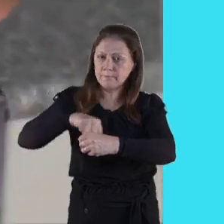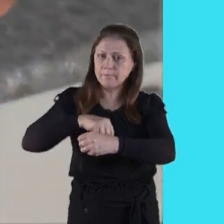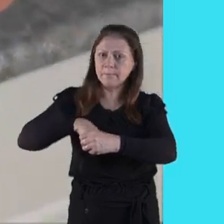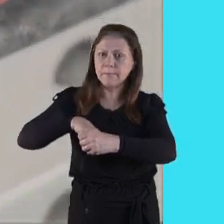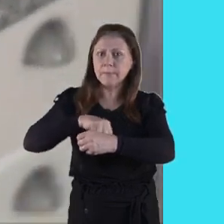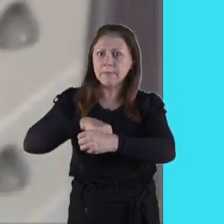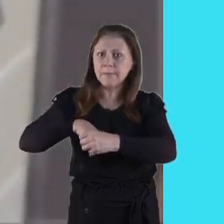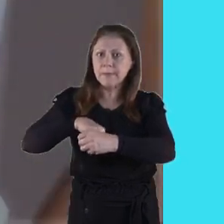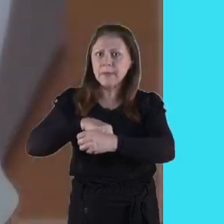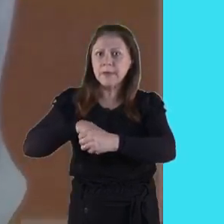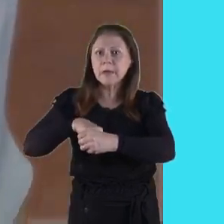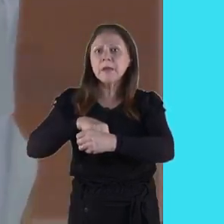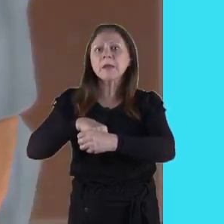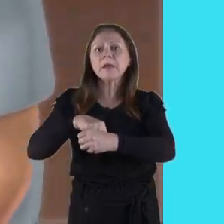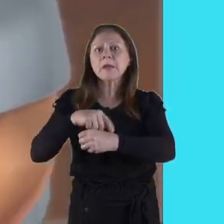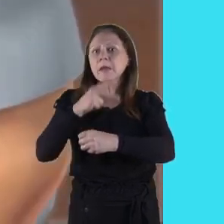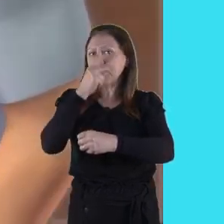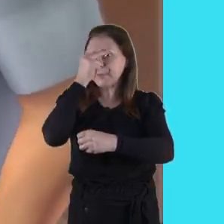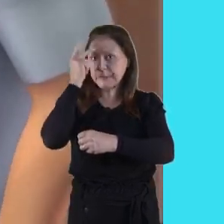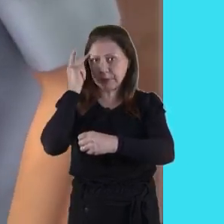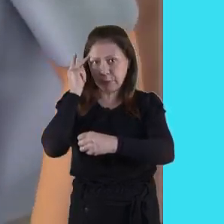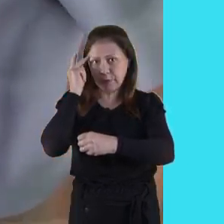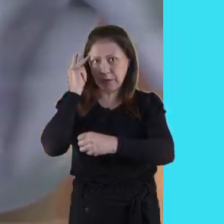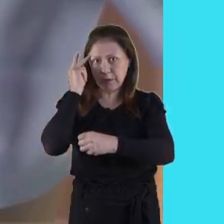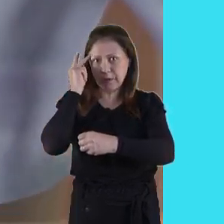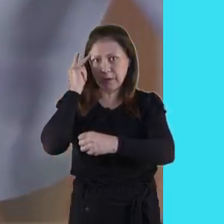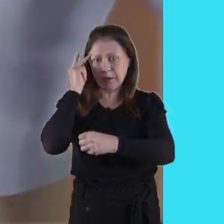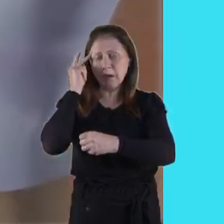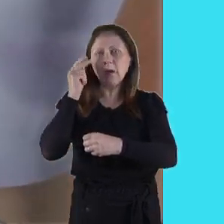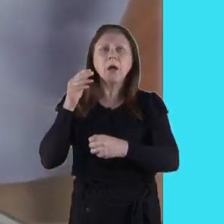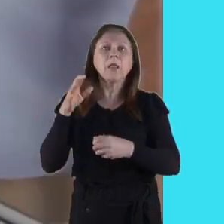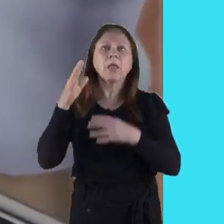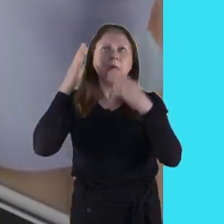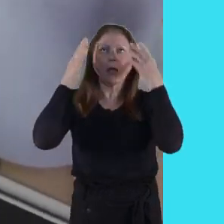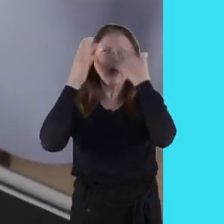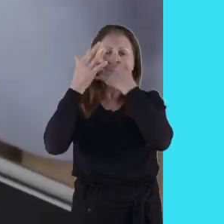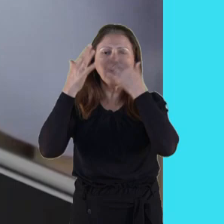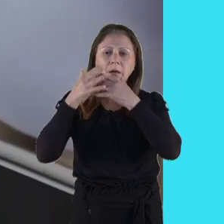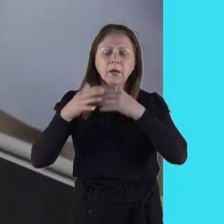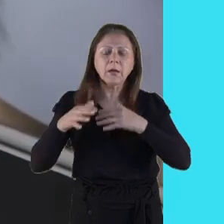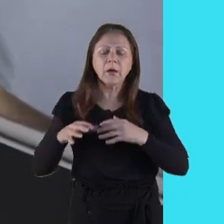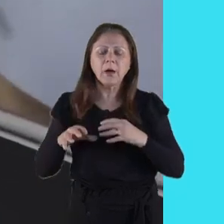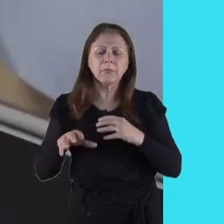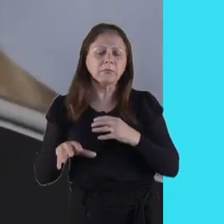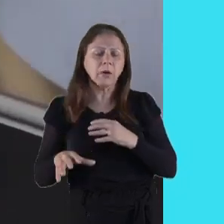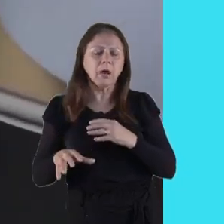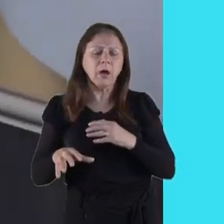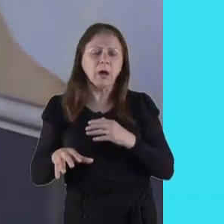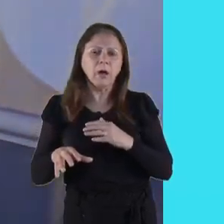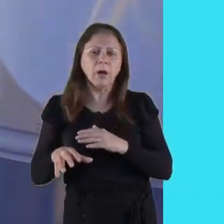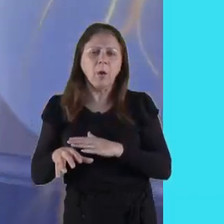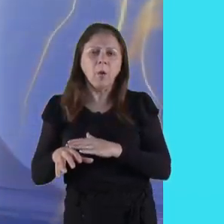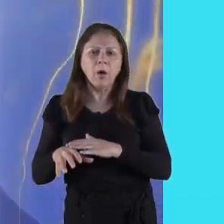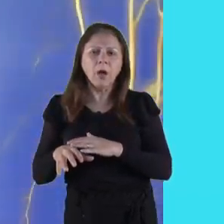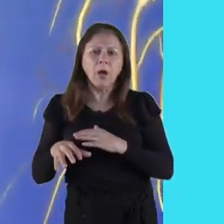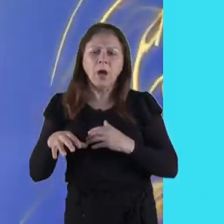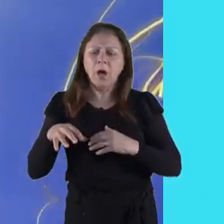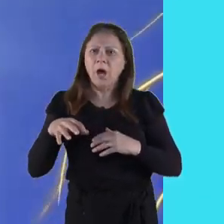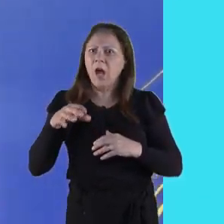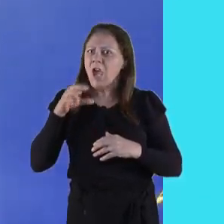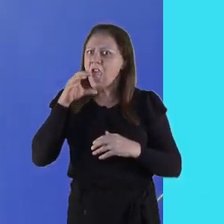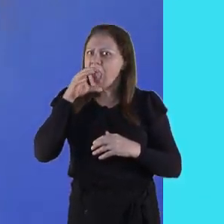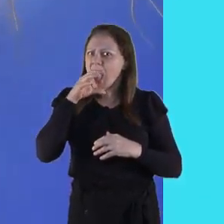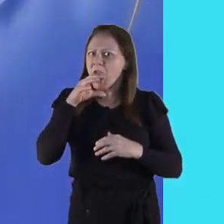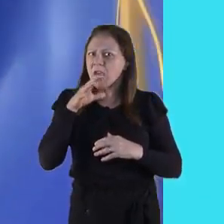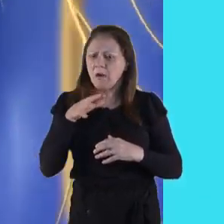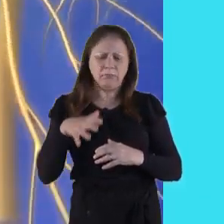né? E aí, nesse momento de cozinhar, ela não presta atenção, coloca a mão na panela quente. E qual